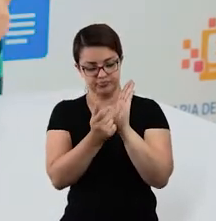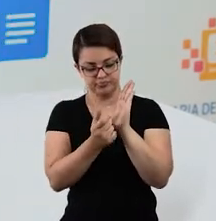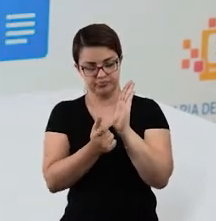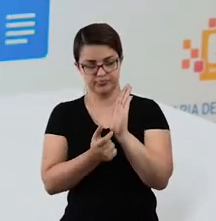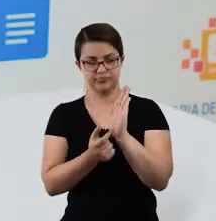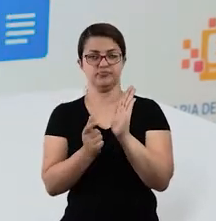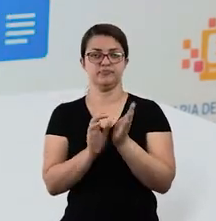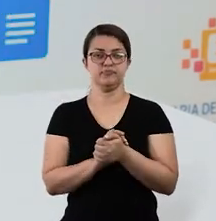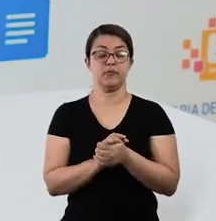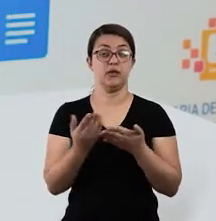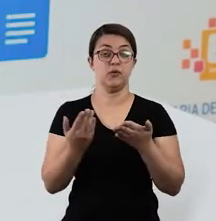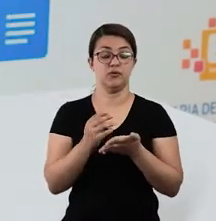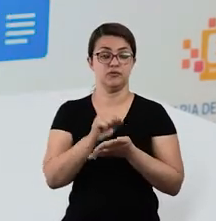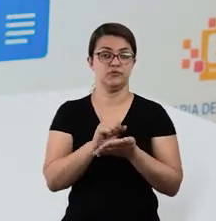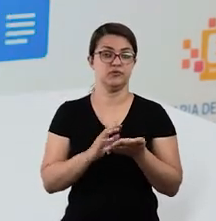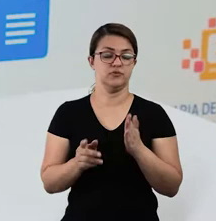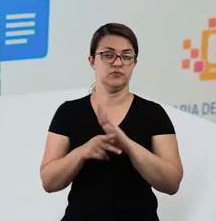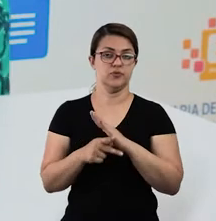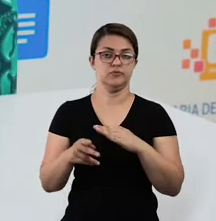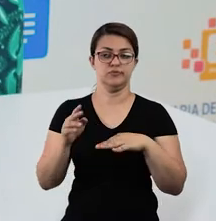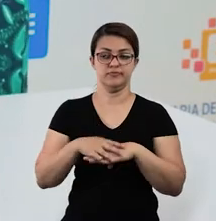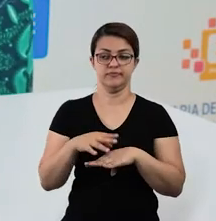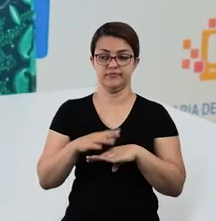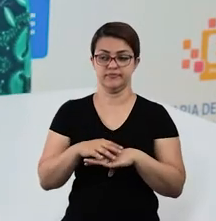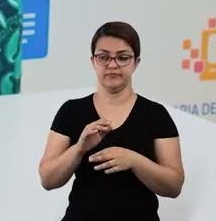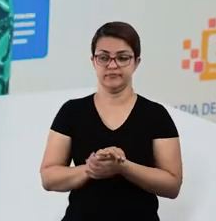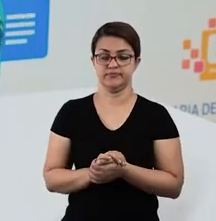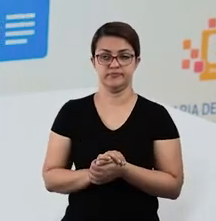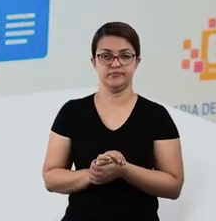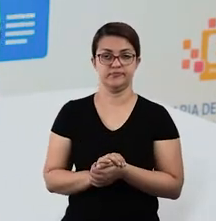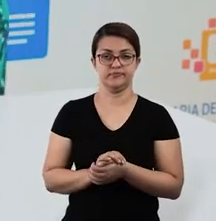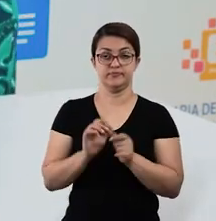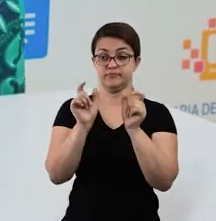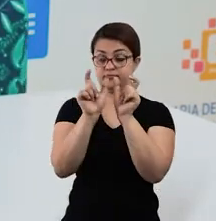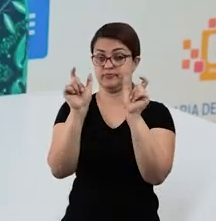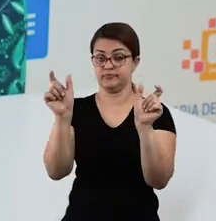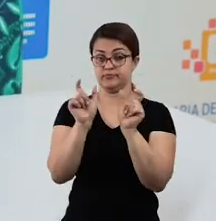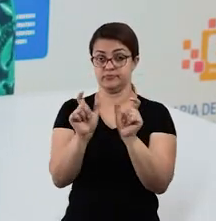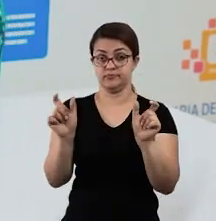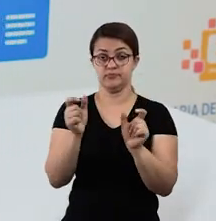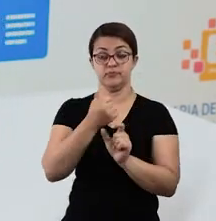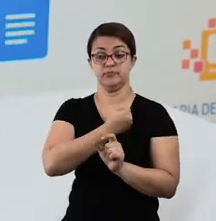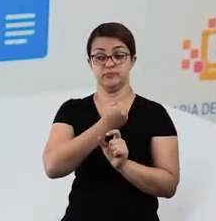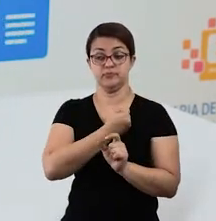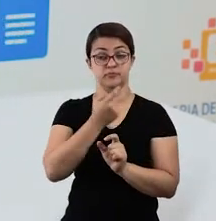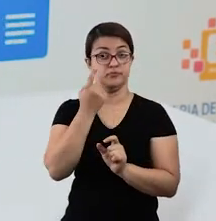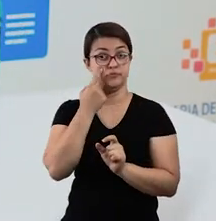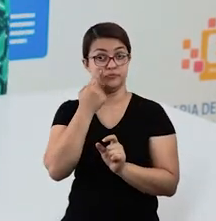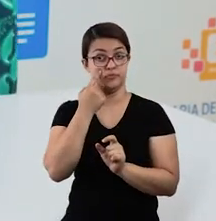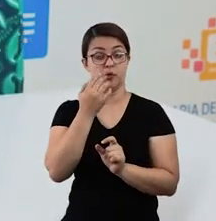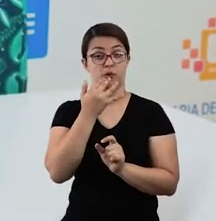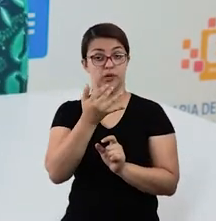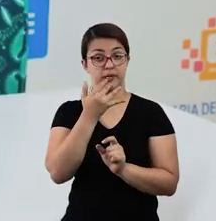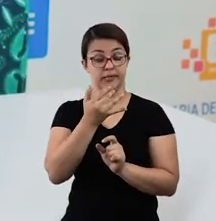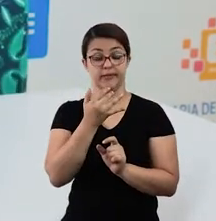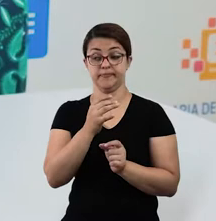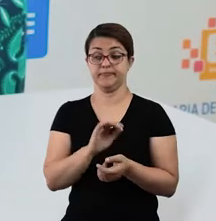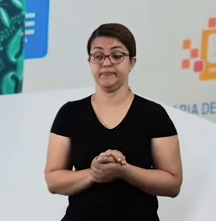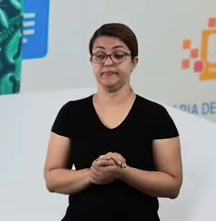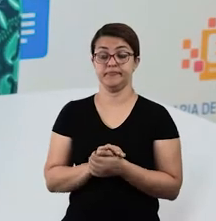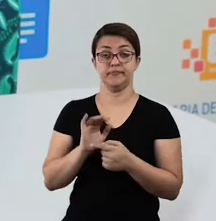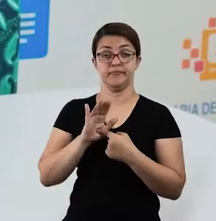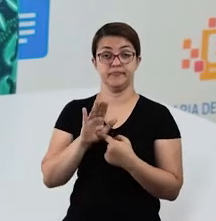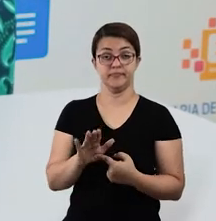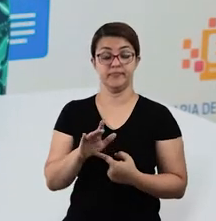Vamos falar agora das atividades de matemática. Pintando a composição numérica. Observe as fichas coloridas.